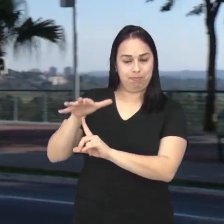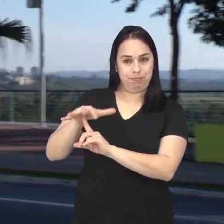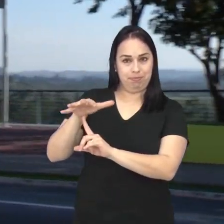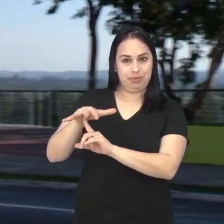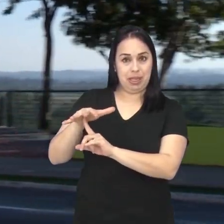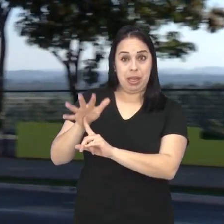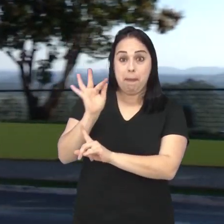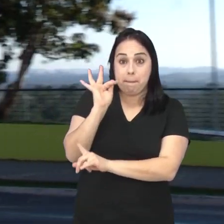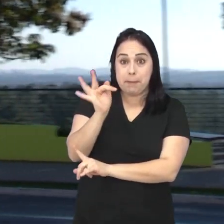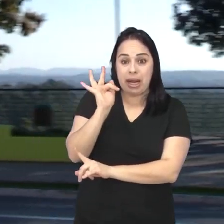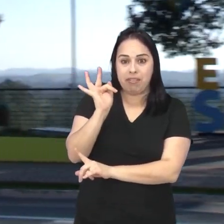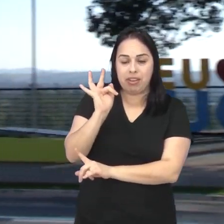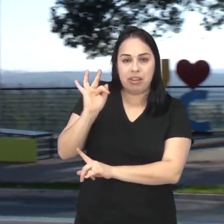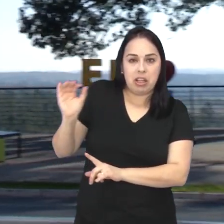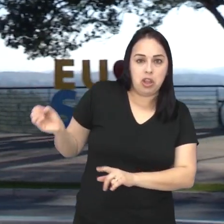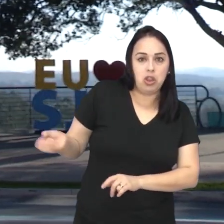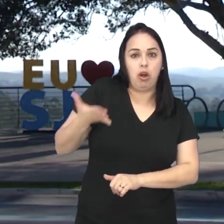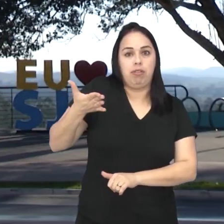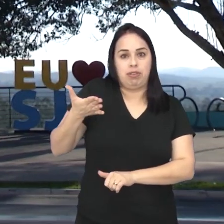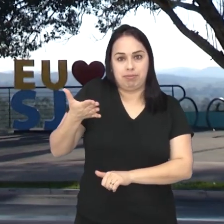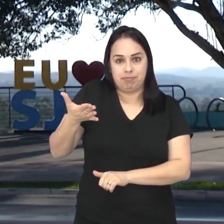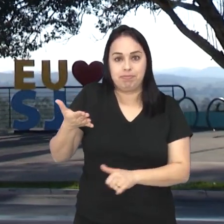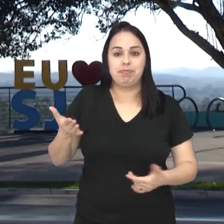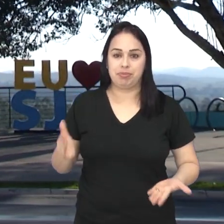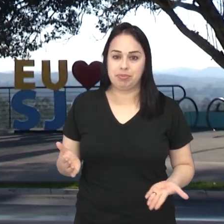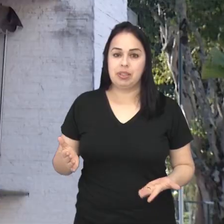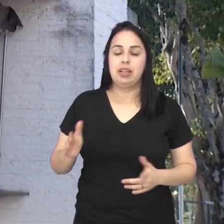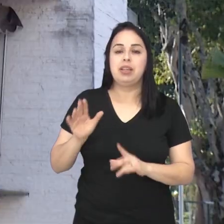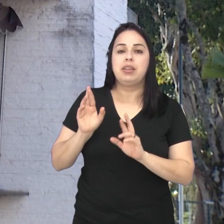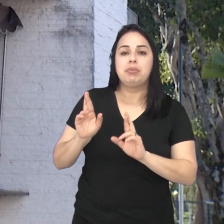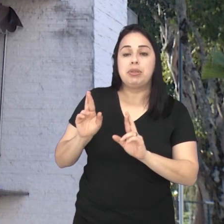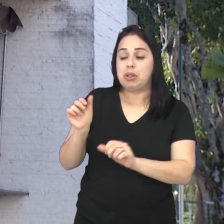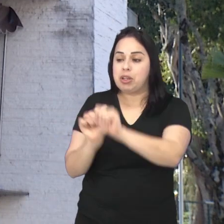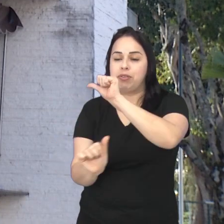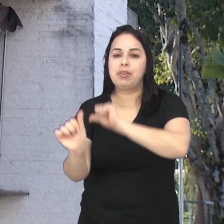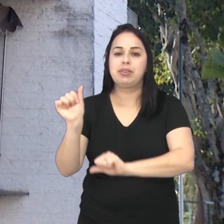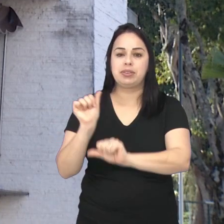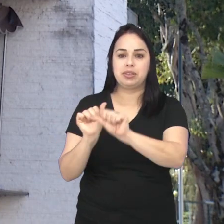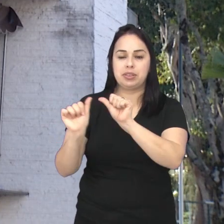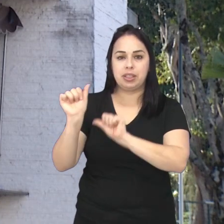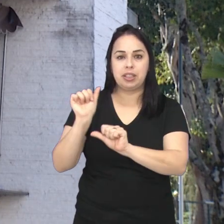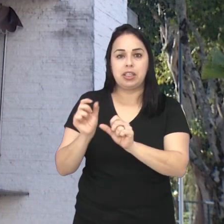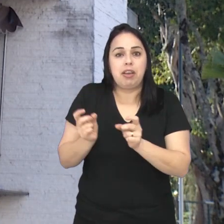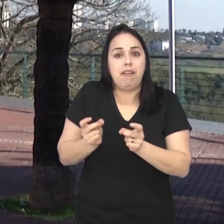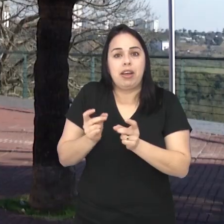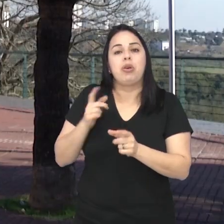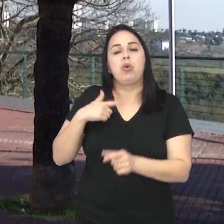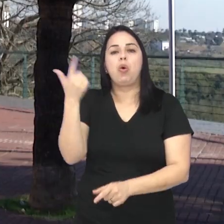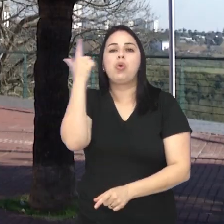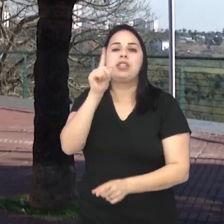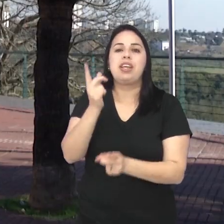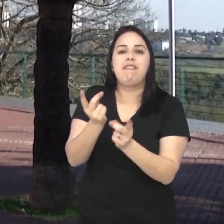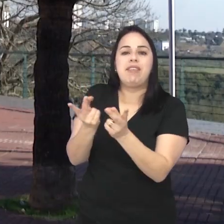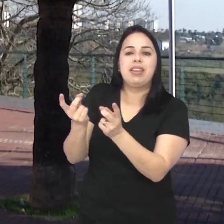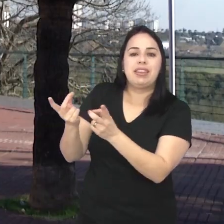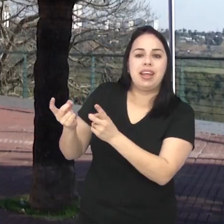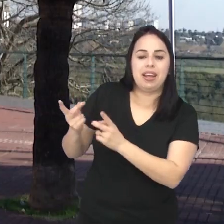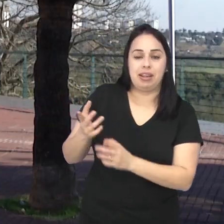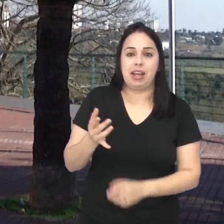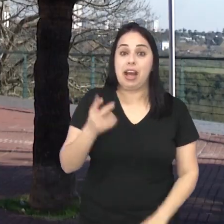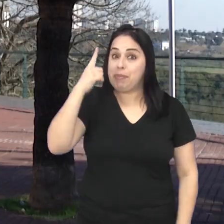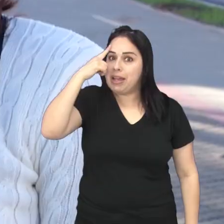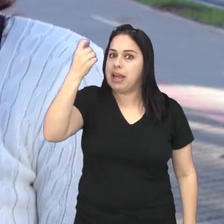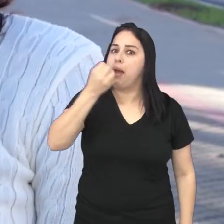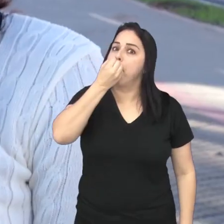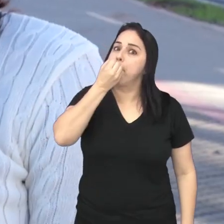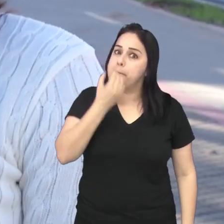da Orla do Banhado podem, em breve, ganhar uma nova utilidade. A expectativa é que eles sejam transformados em pontos comerciais. Uma